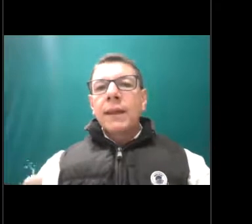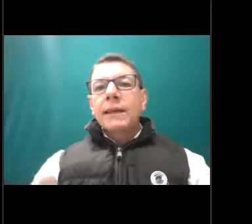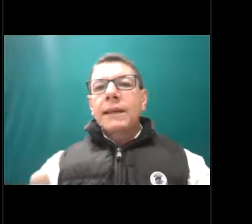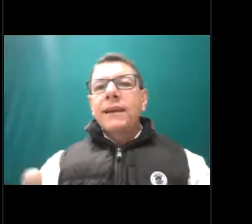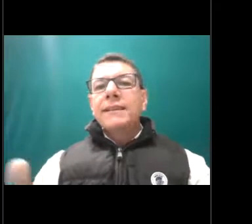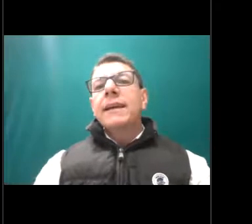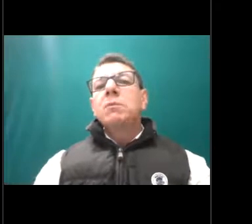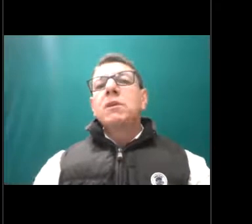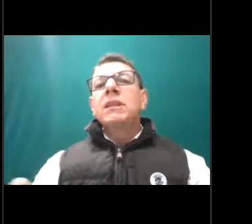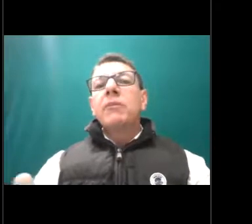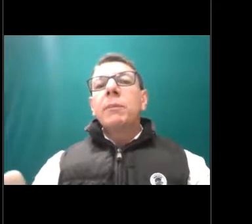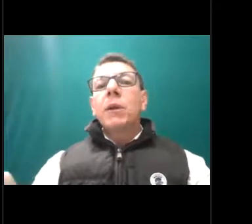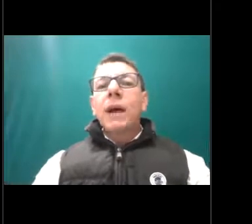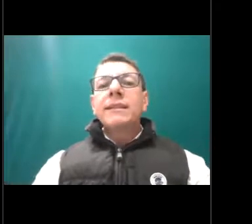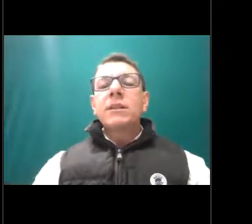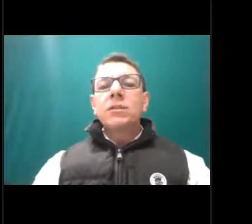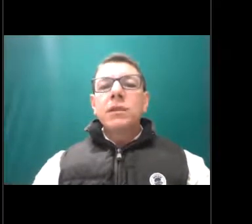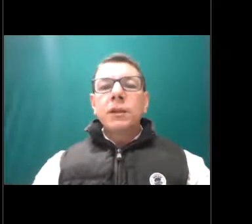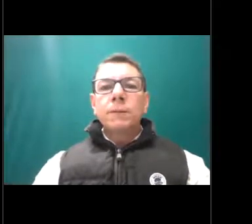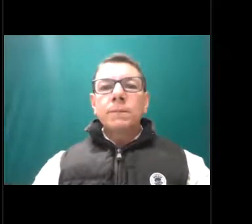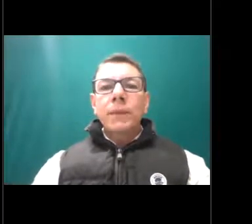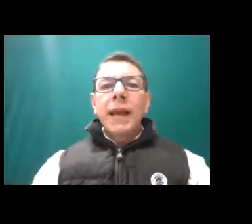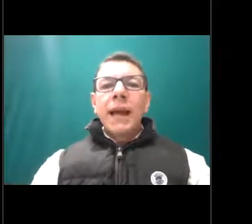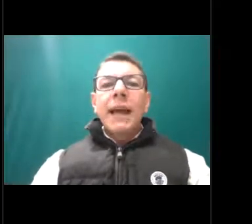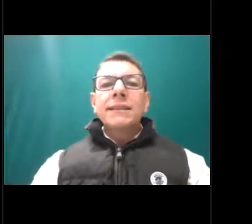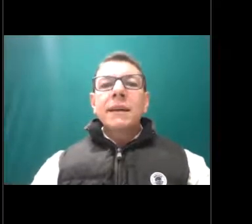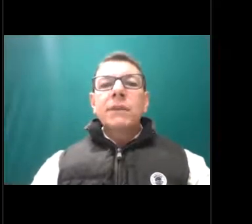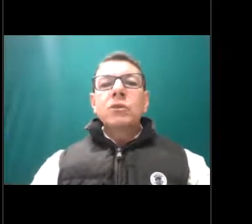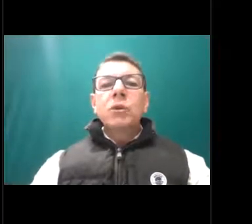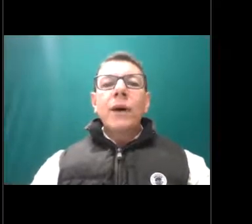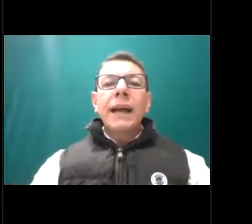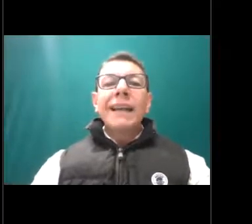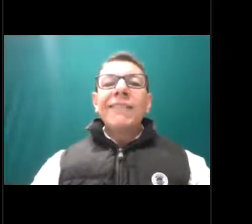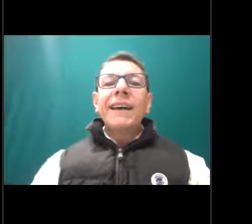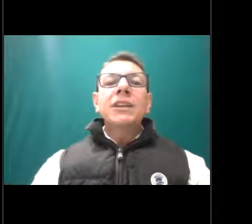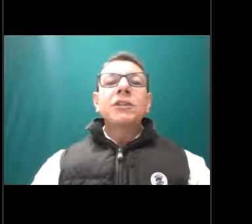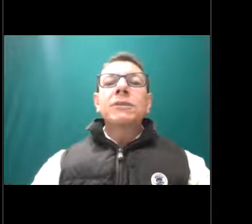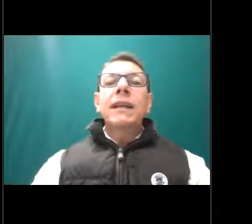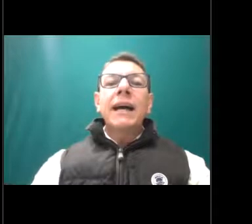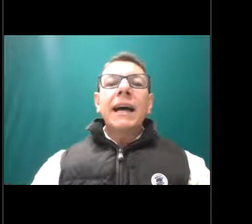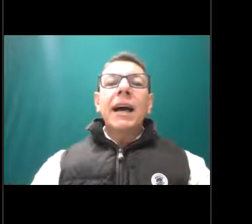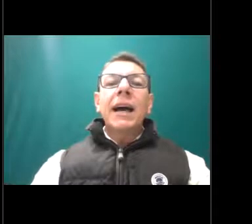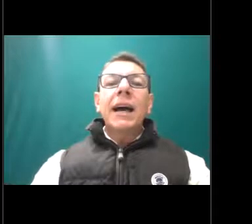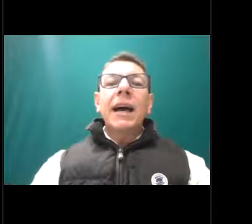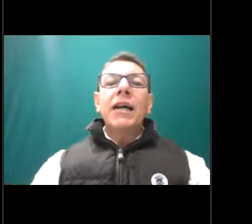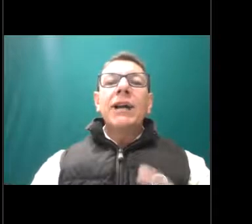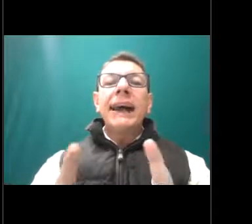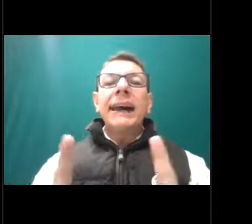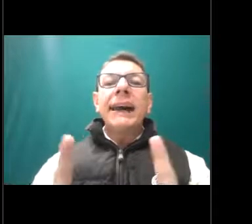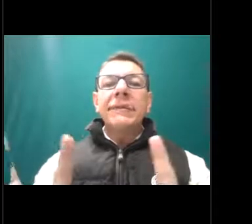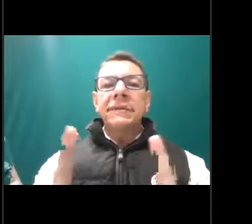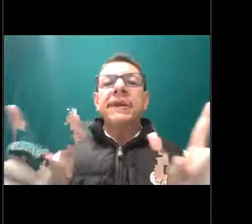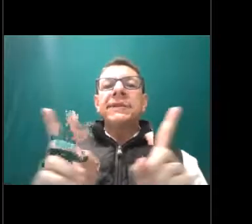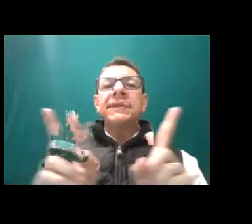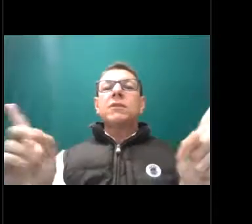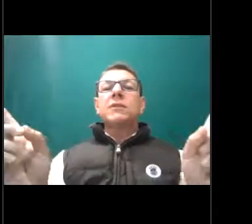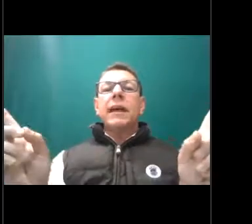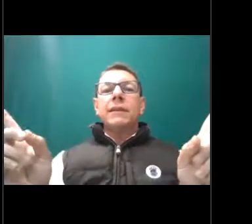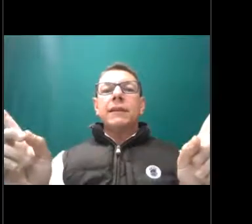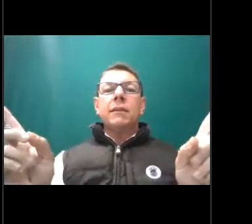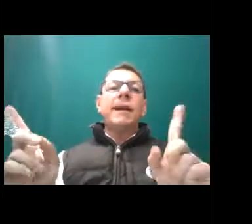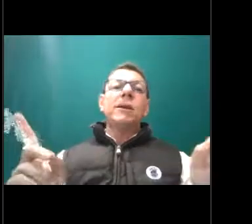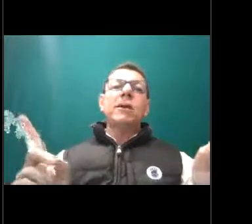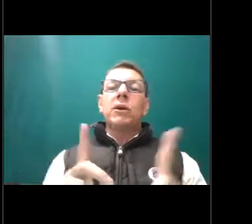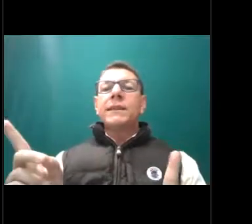técnico, que vai ser responsável pelo S do silo, essa pessoa ela vai ajudar a conectar os dois